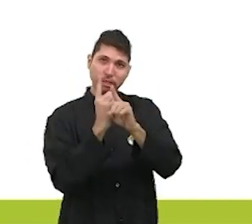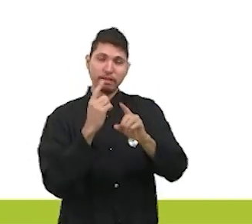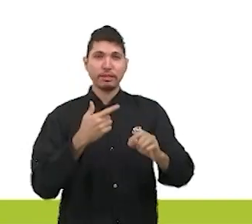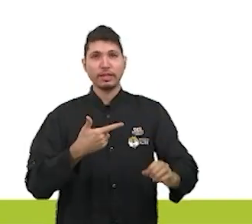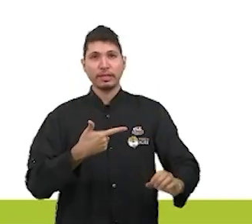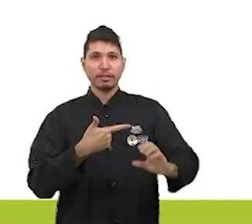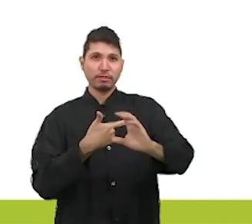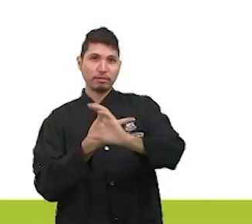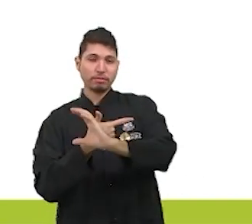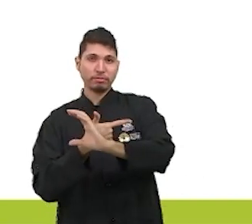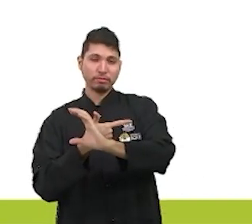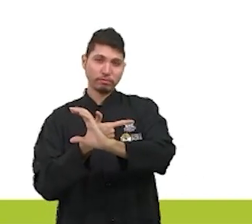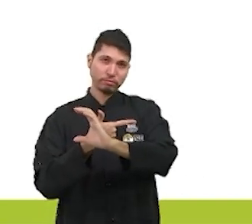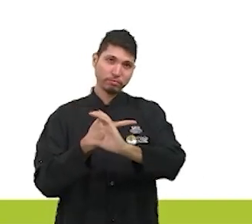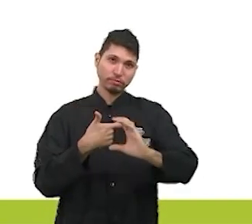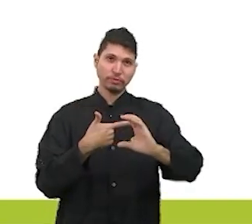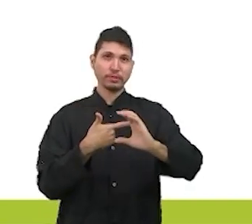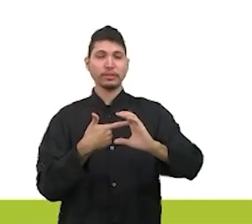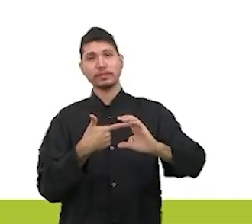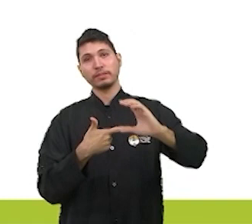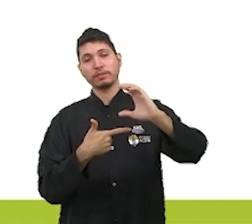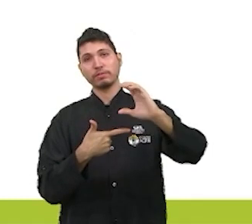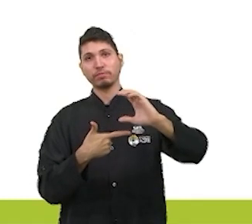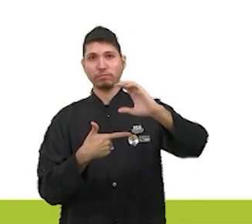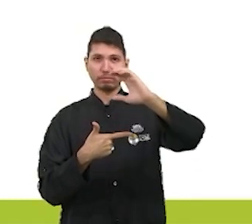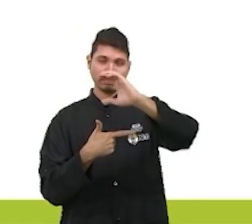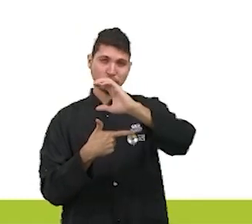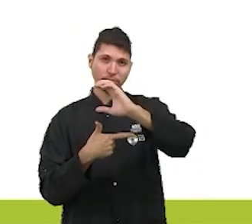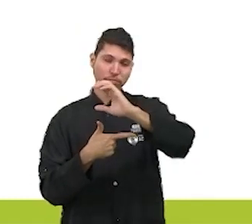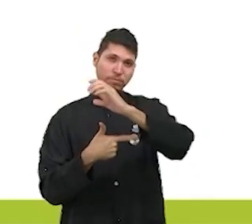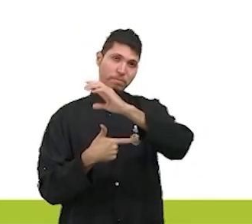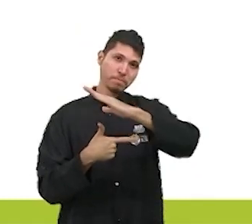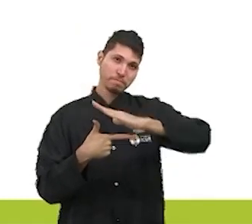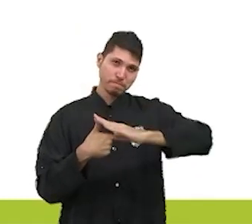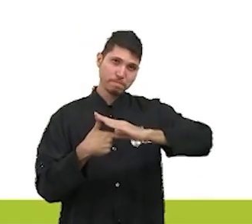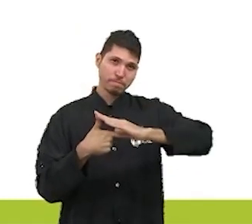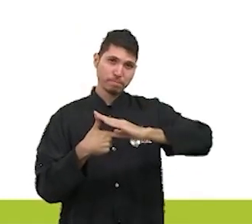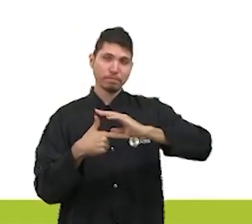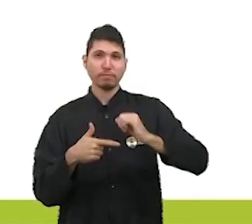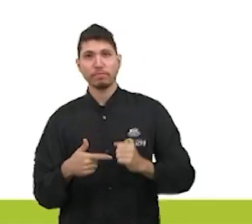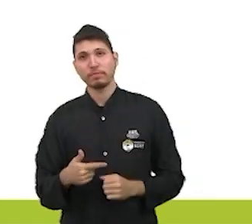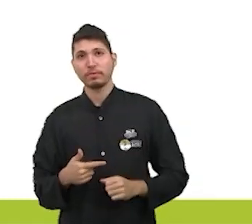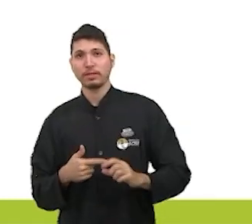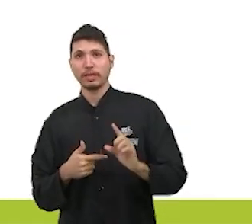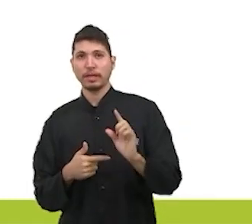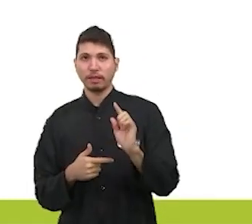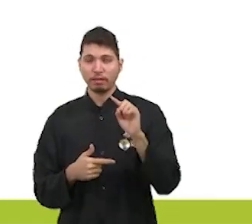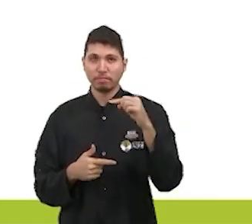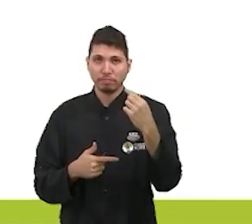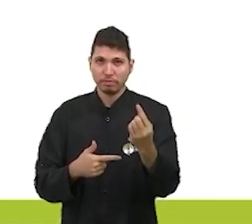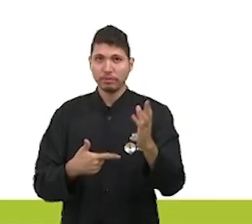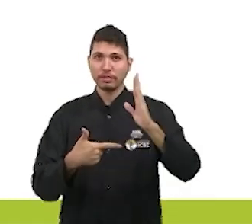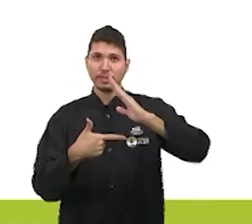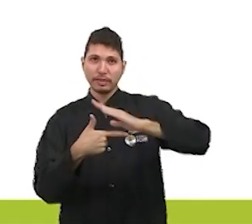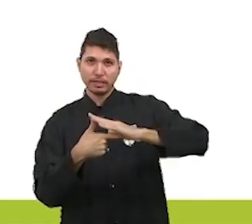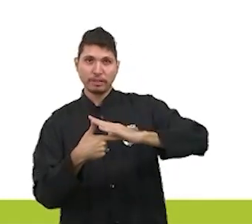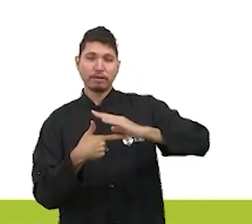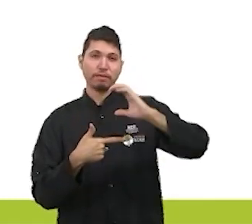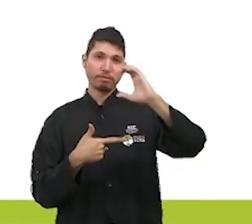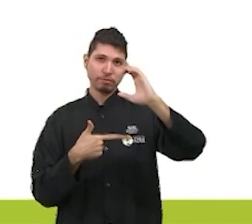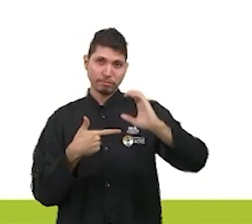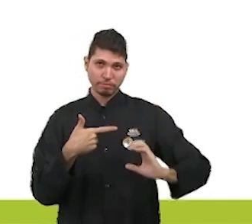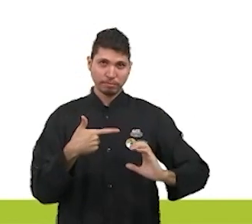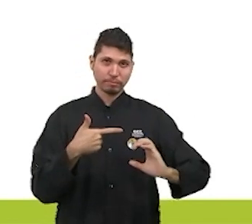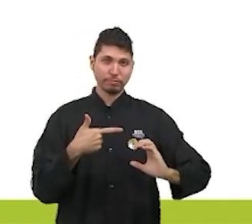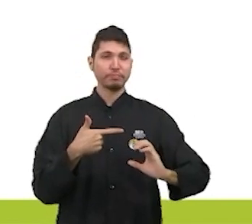oposto. Automaticamente a gente já vai ter na base aqui o nosso cateto adjacente, tá bom? Deixa eu escrever aqui